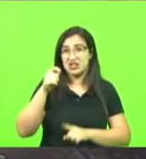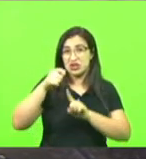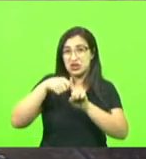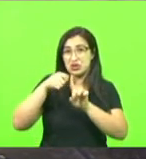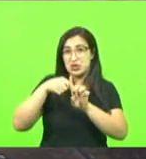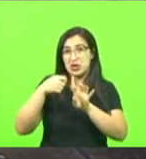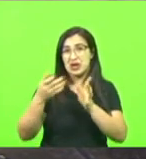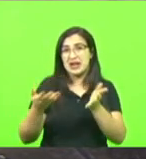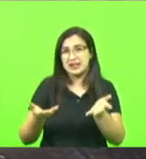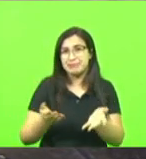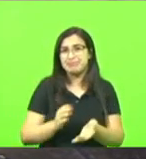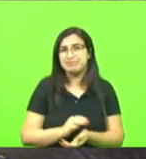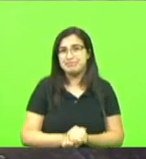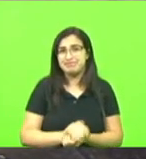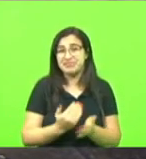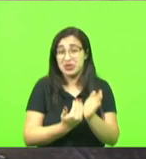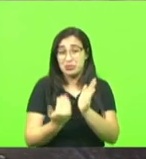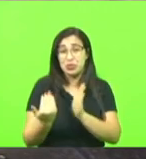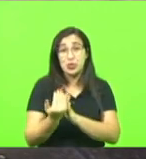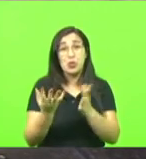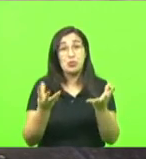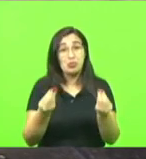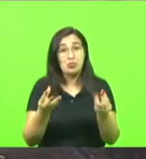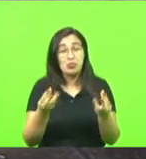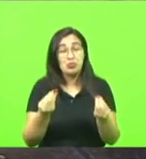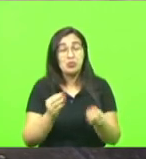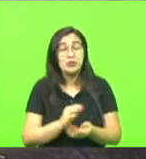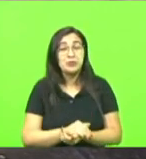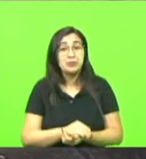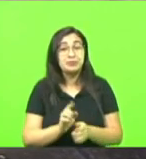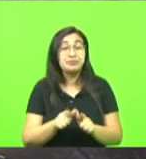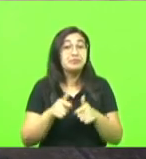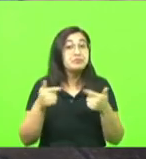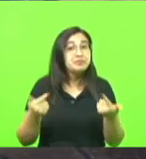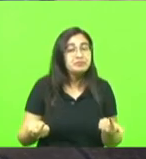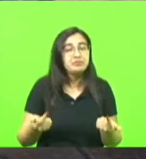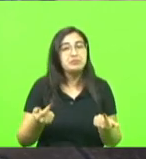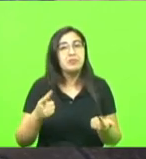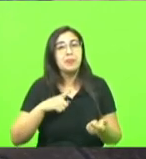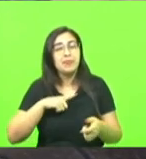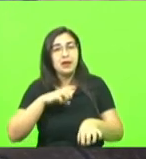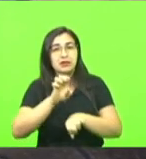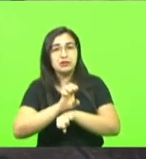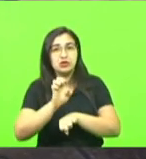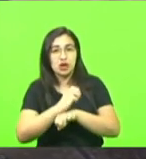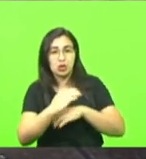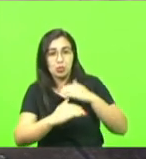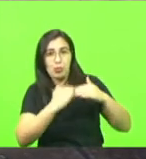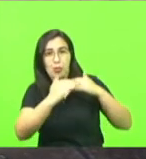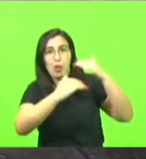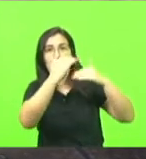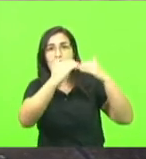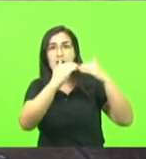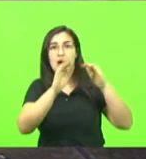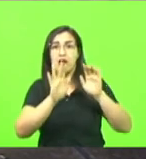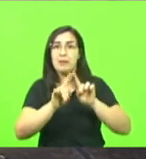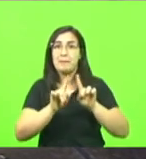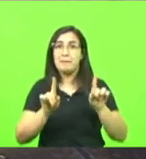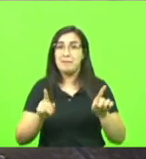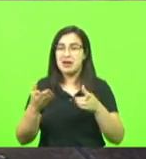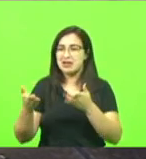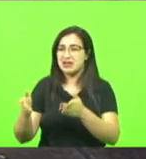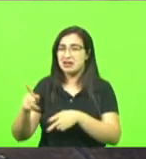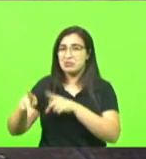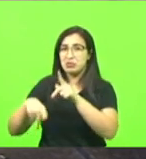principais cidades catarinenses. Ou seja, nós temos um Estado que prospera e uma população que vai à